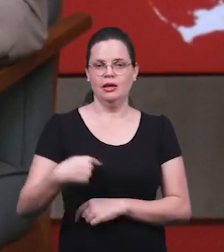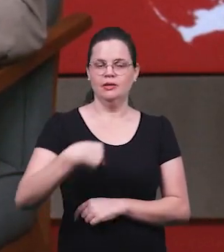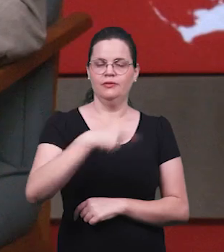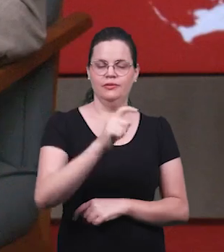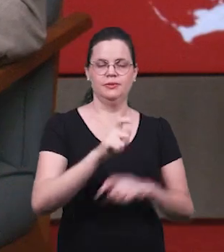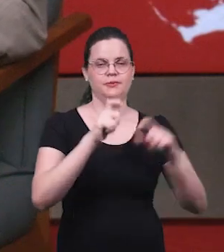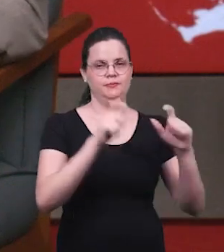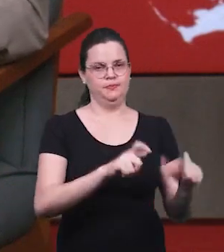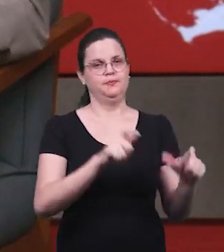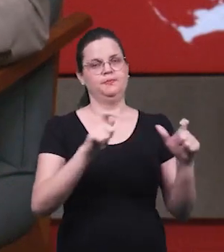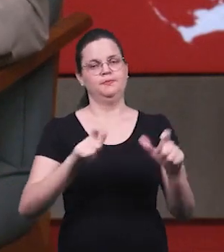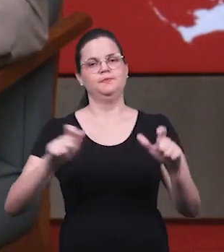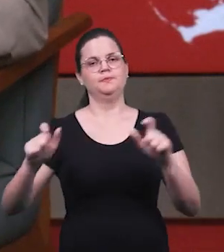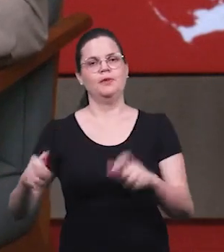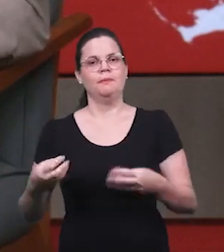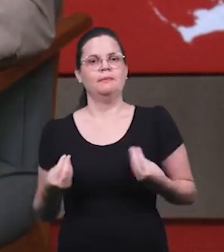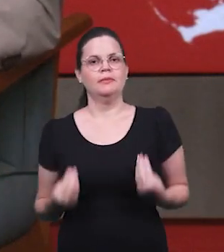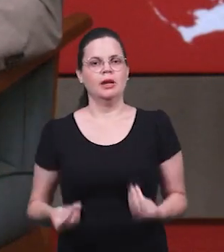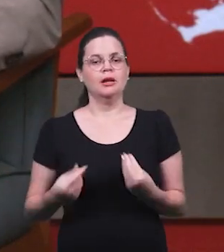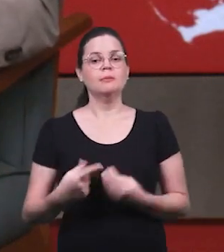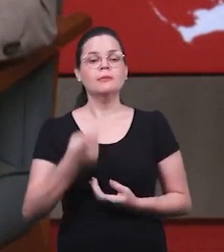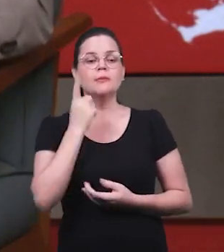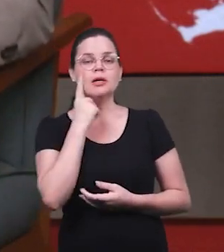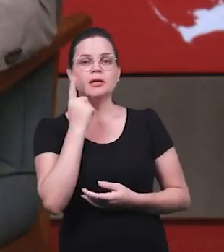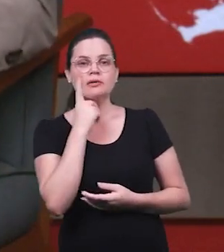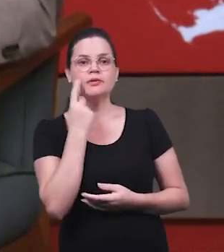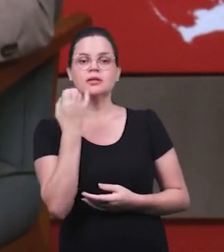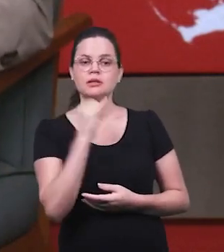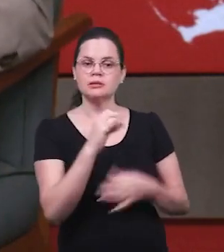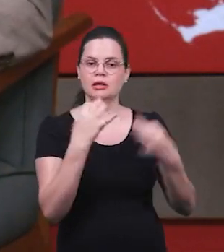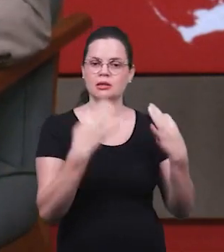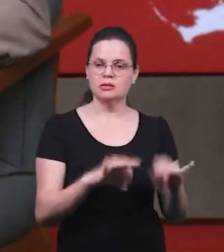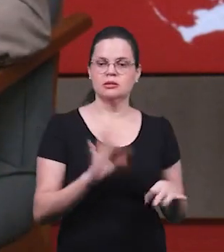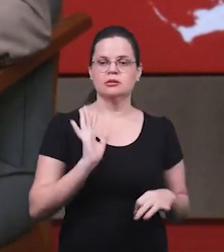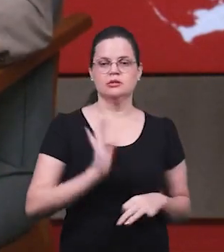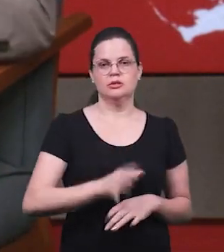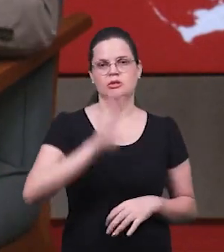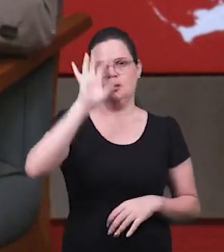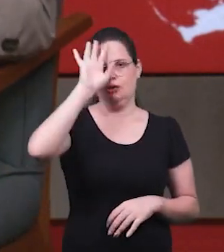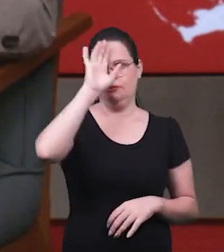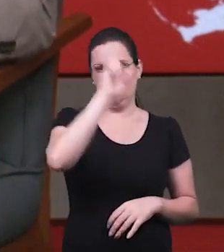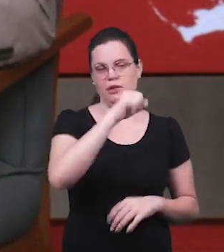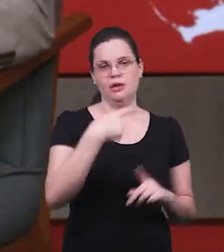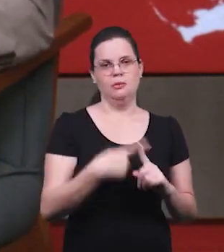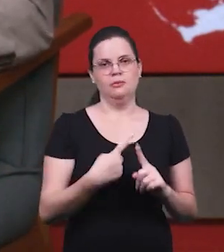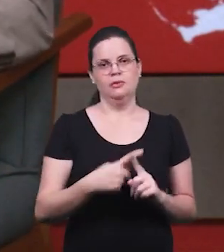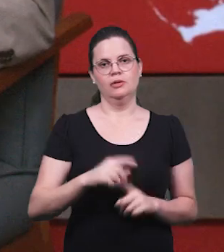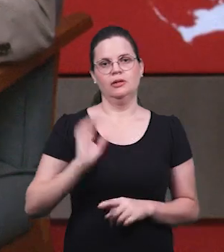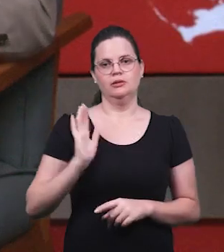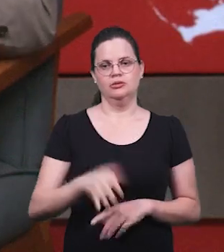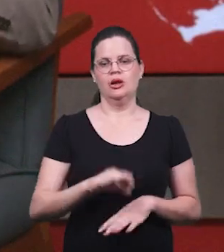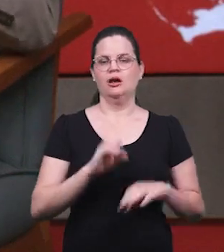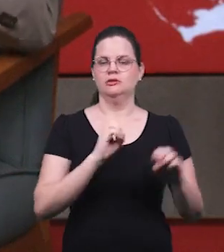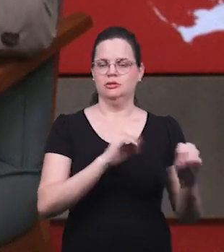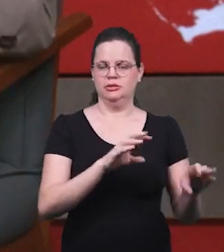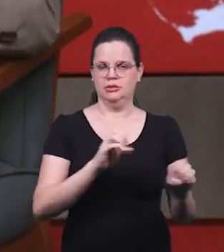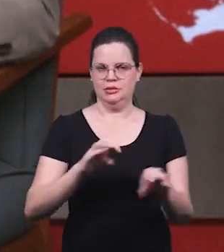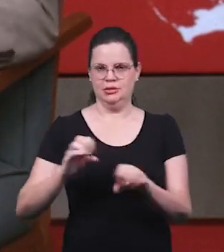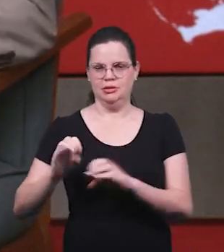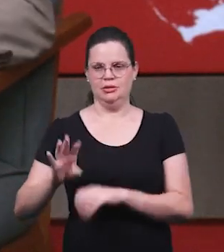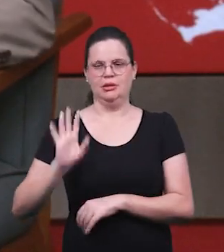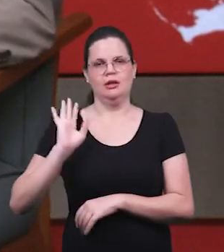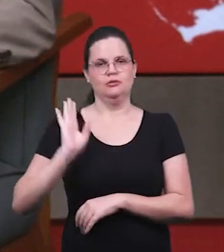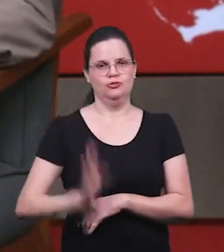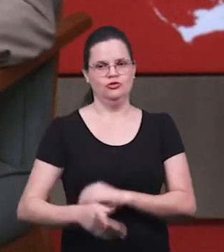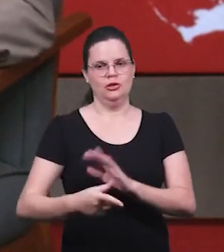confirma tudo aquilo que era a doutrina que estava que já havia se